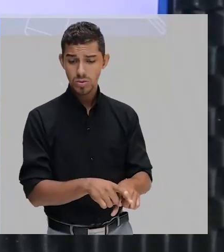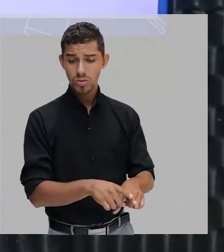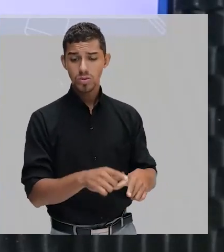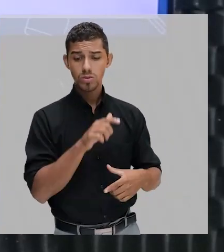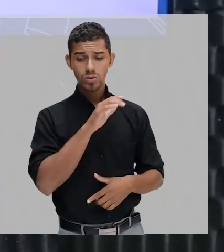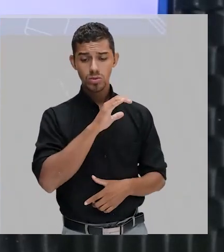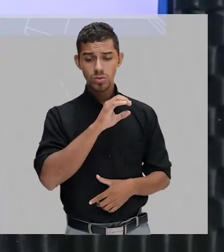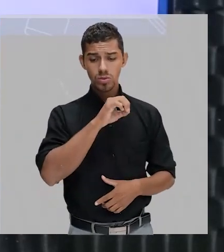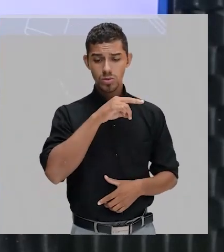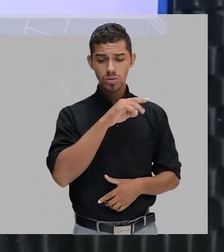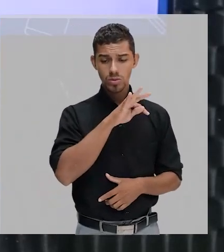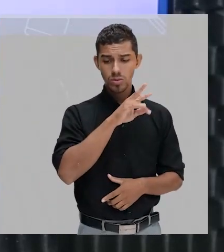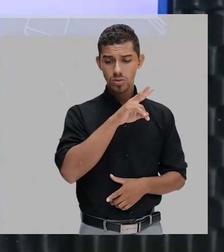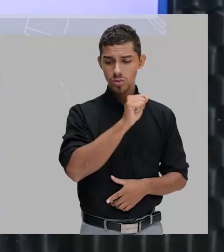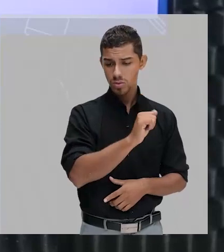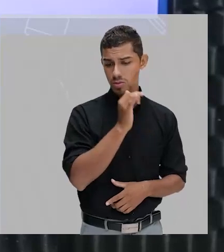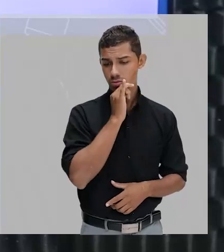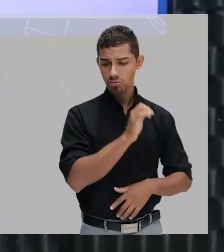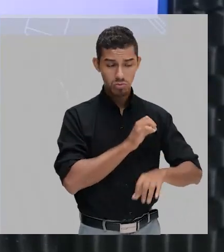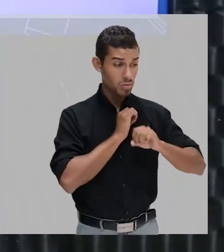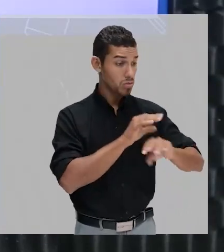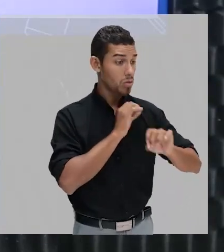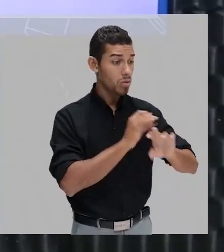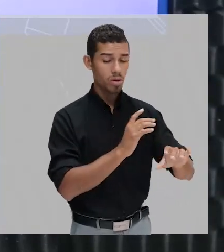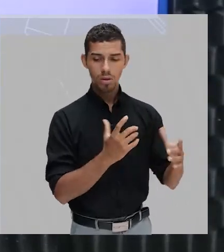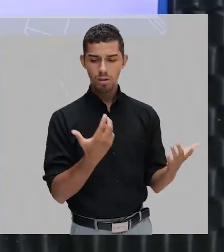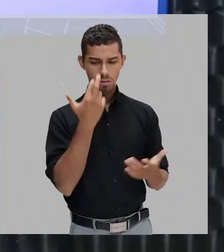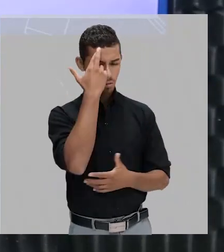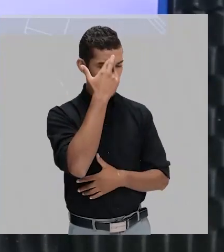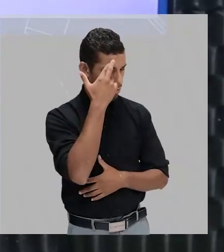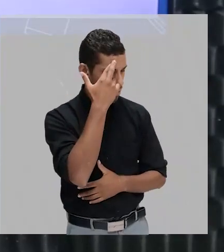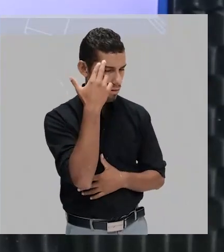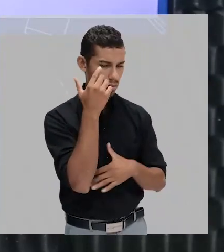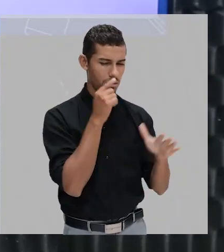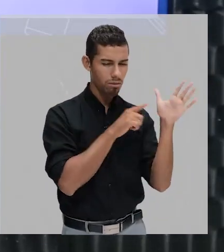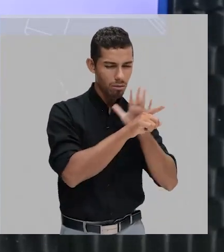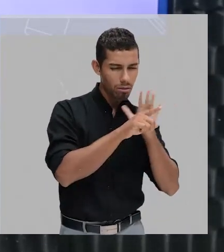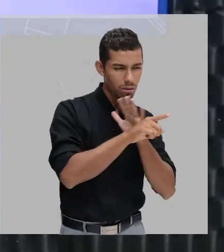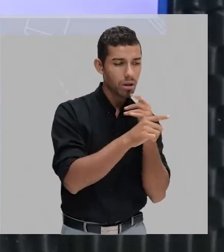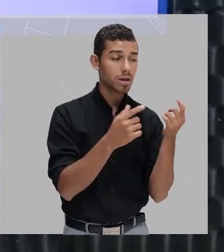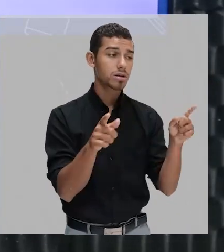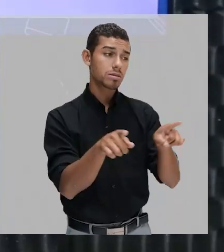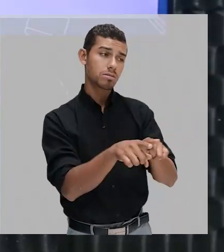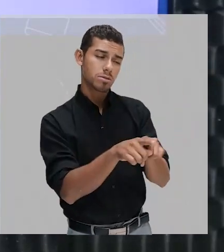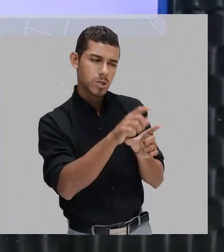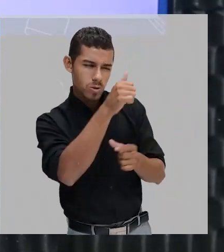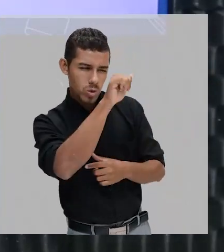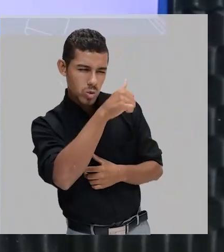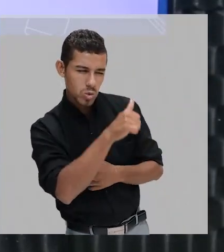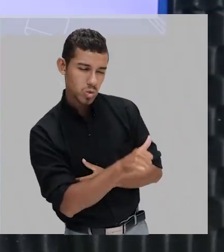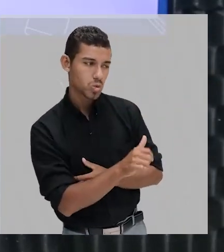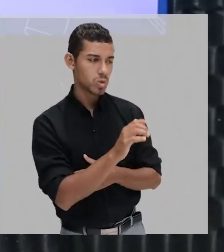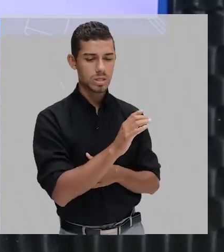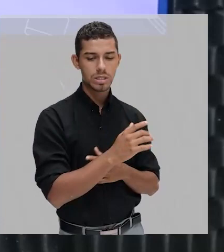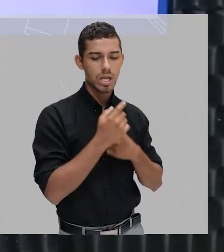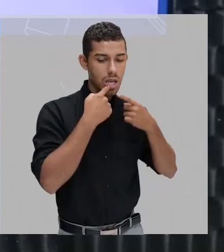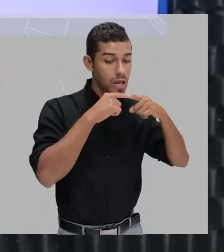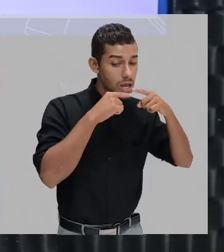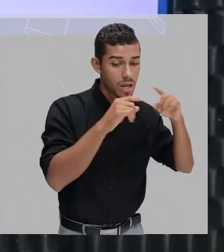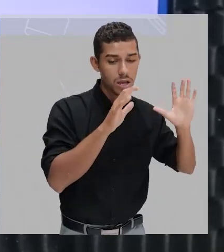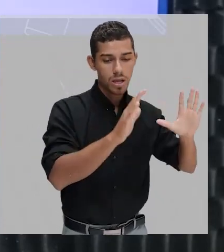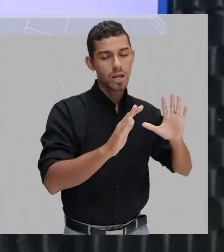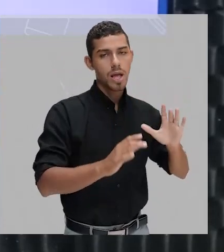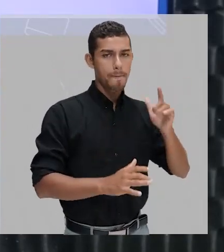Instruir, refletir, questionar, analisar e criticar. Então, a